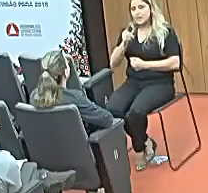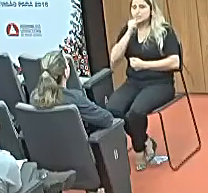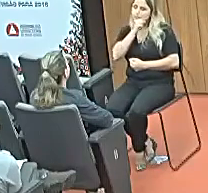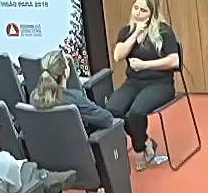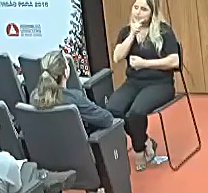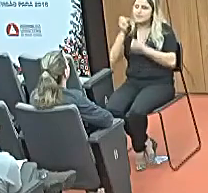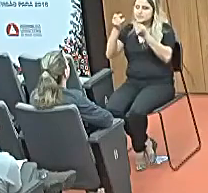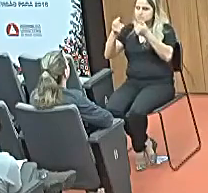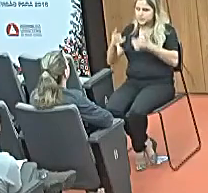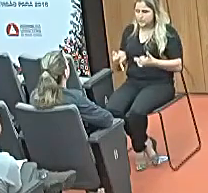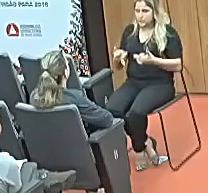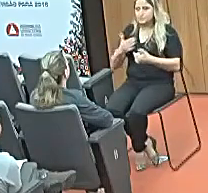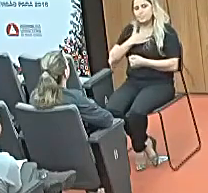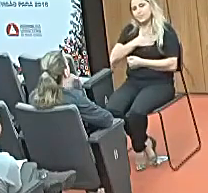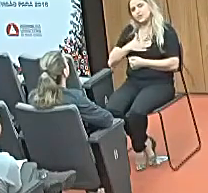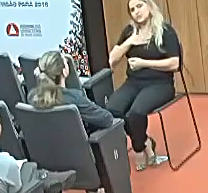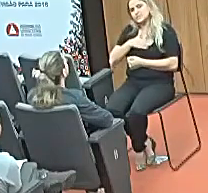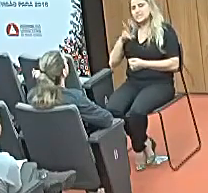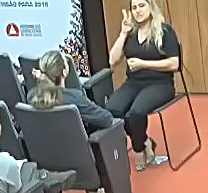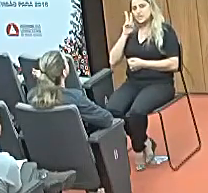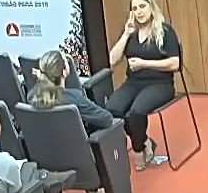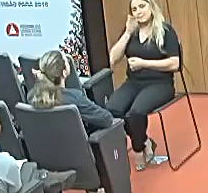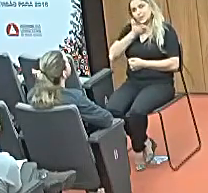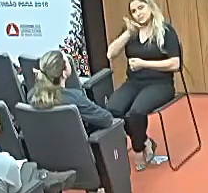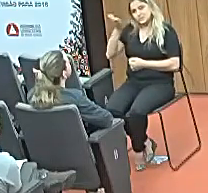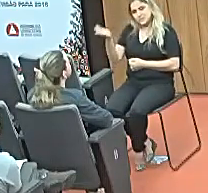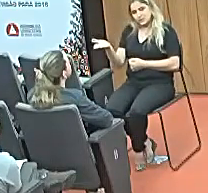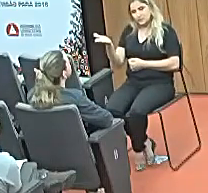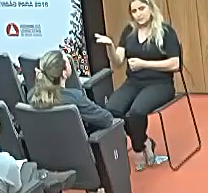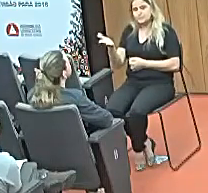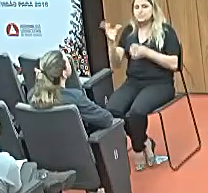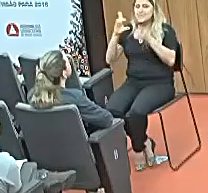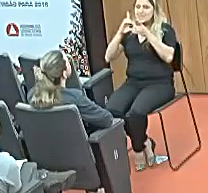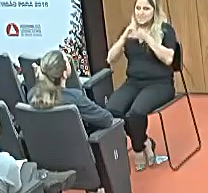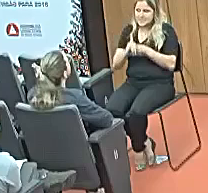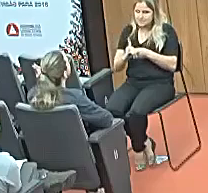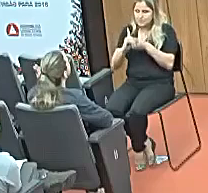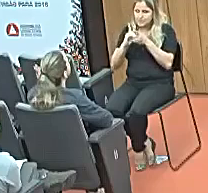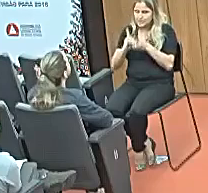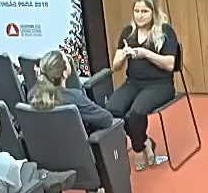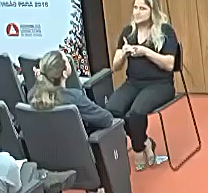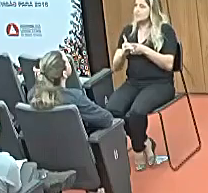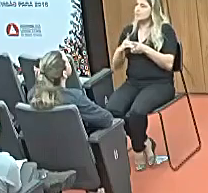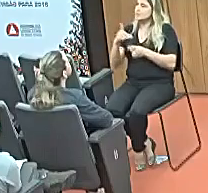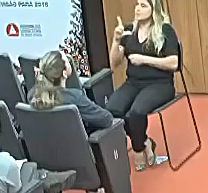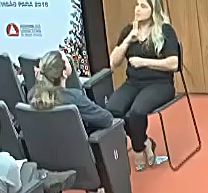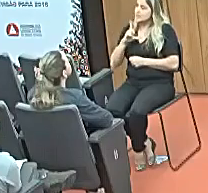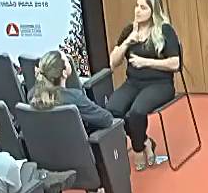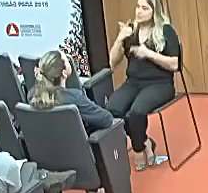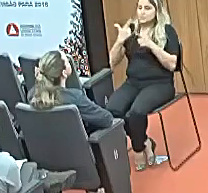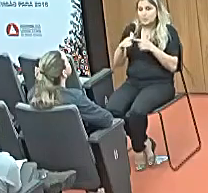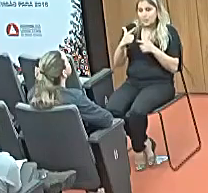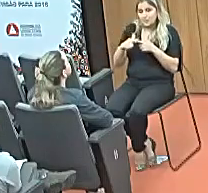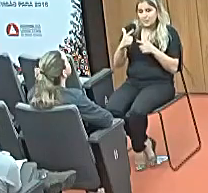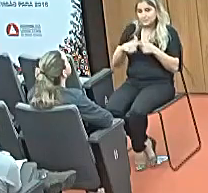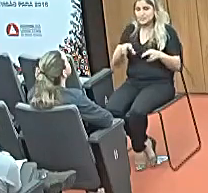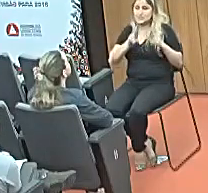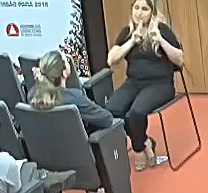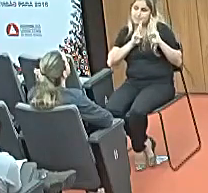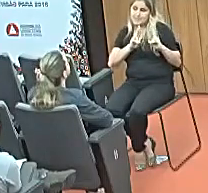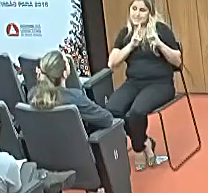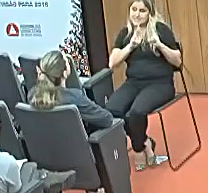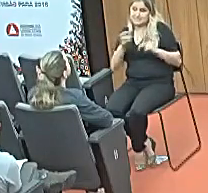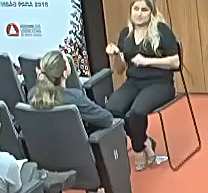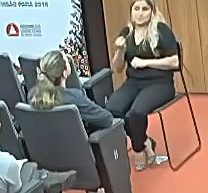palavras do vander e gostaria de lembrar os senhores também que em anos que a democracia está sendo ameaçada muitas vezes por nossos representantes que surgem